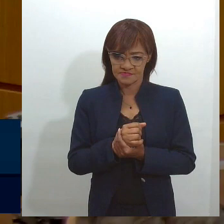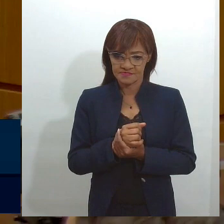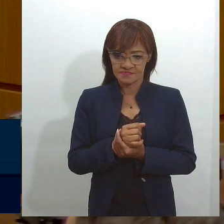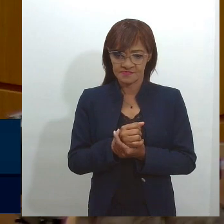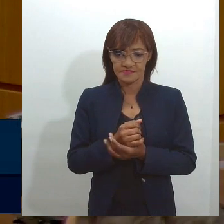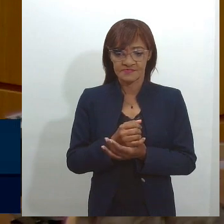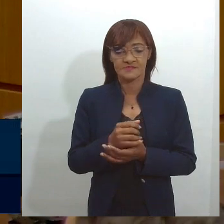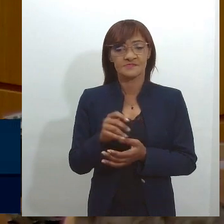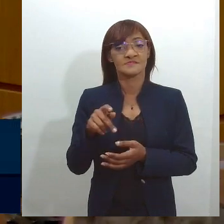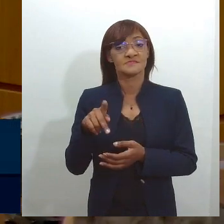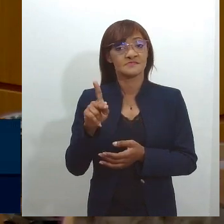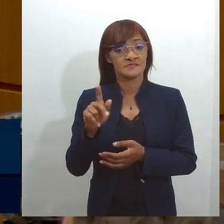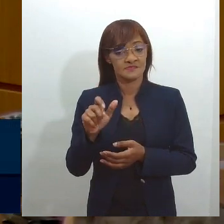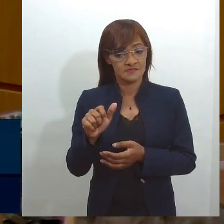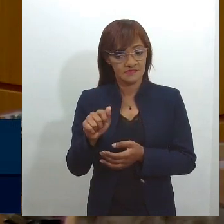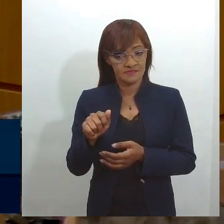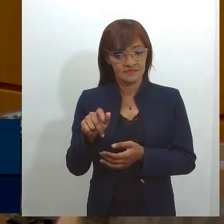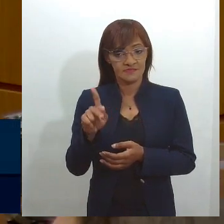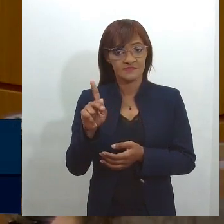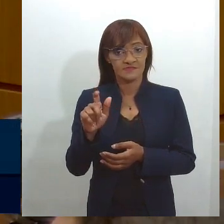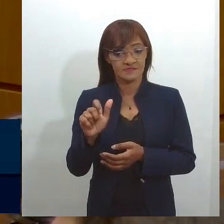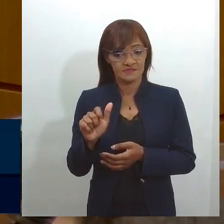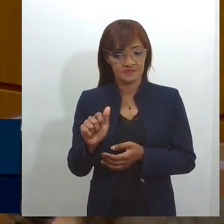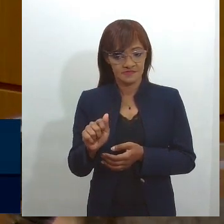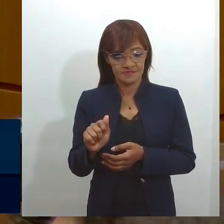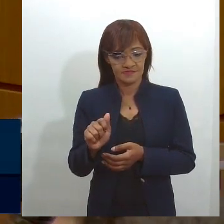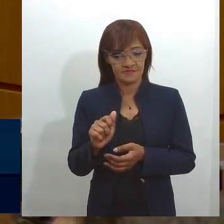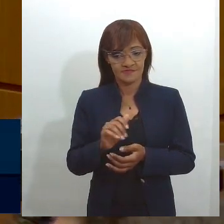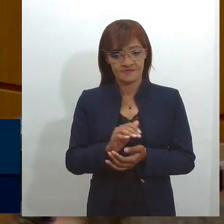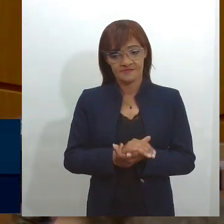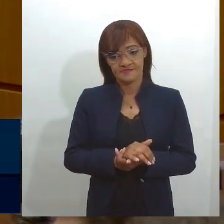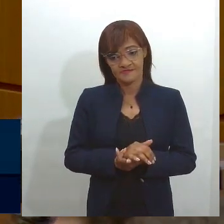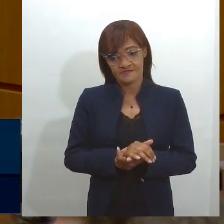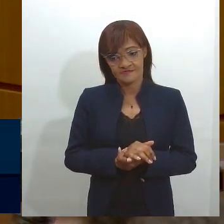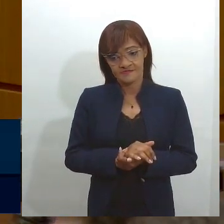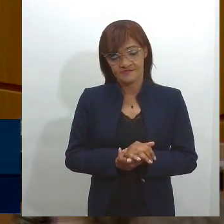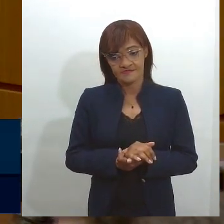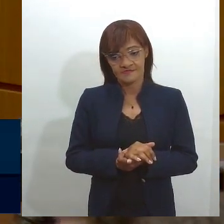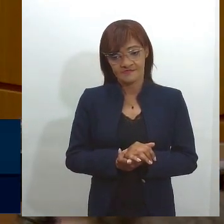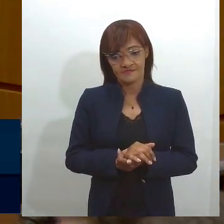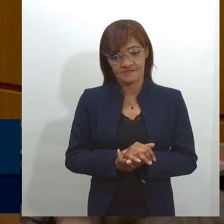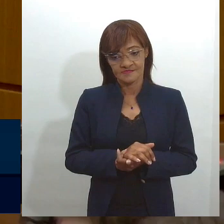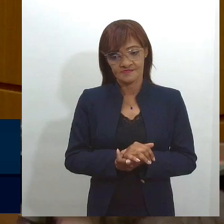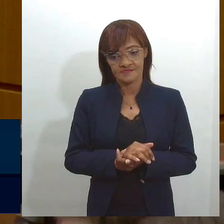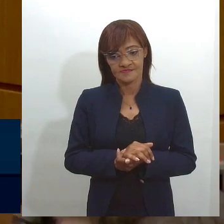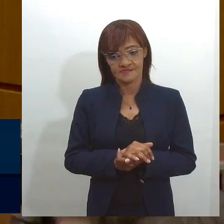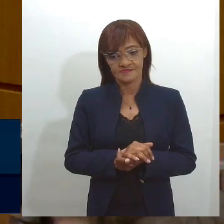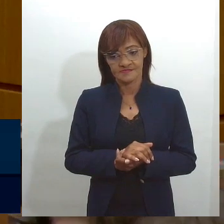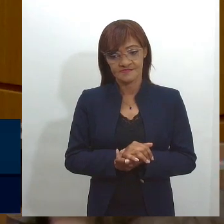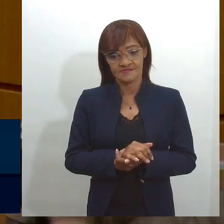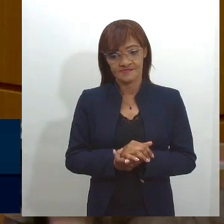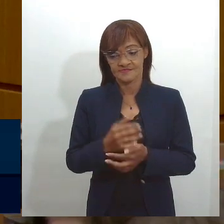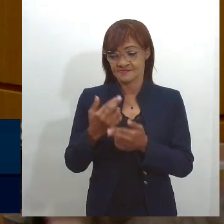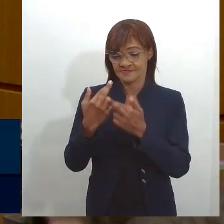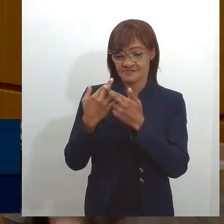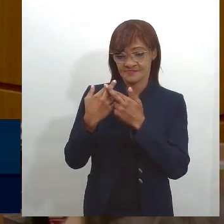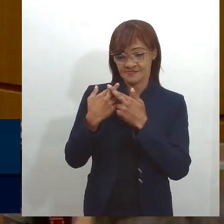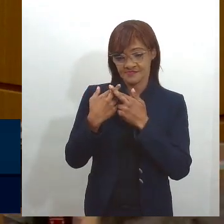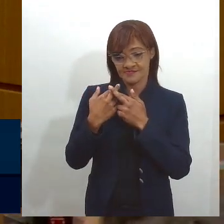que foi o autor dessa minha cidadania sergipana,